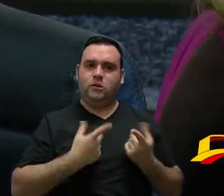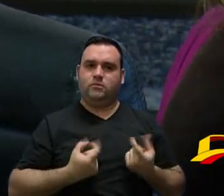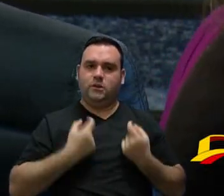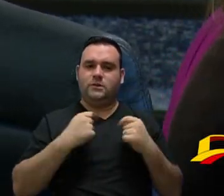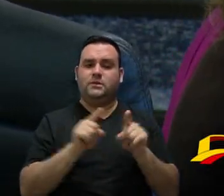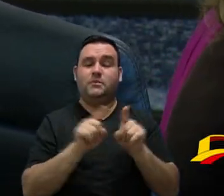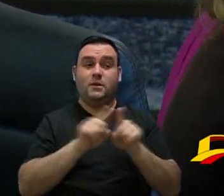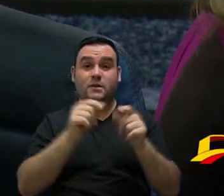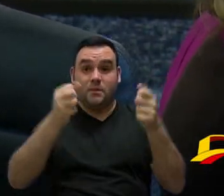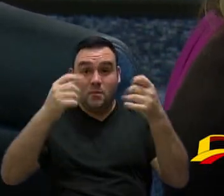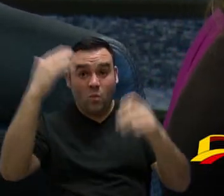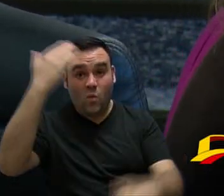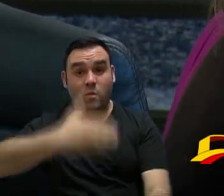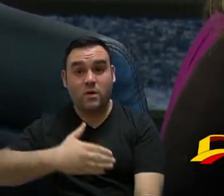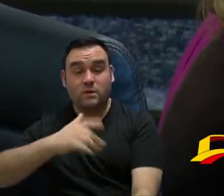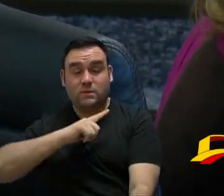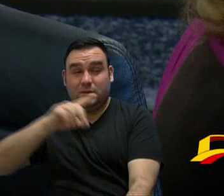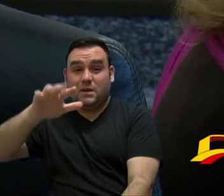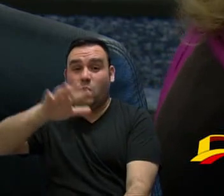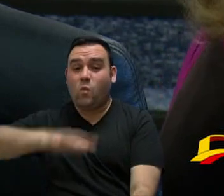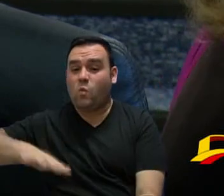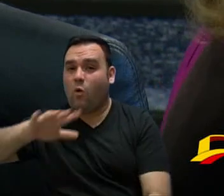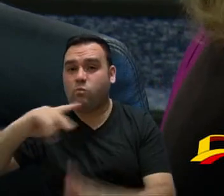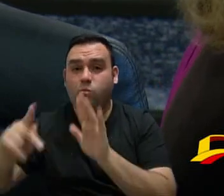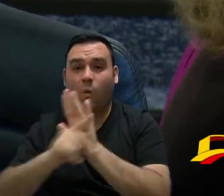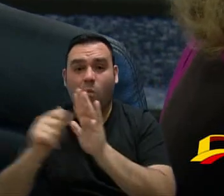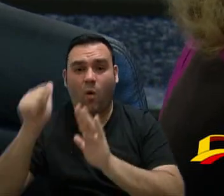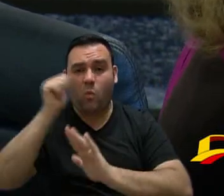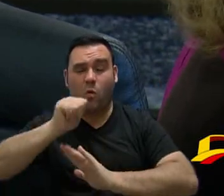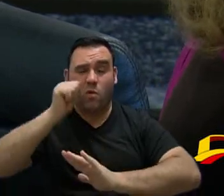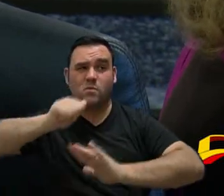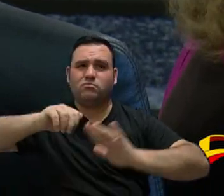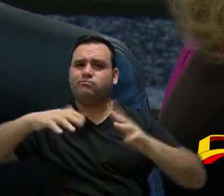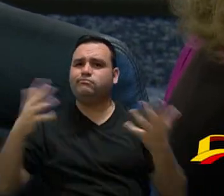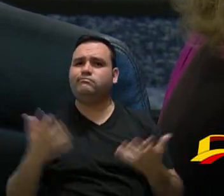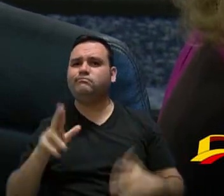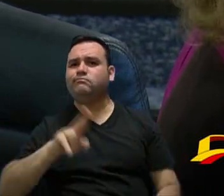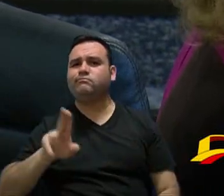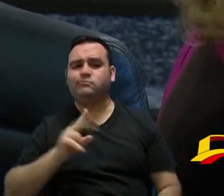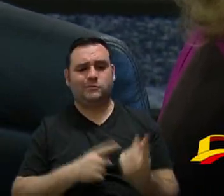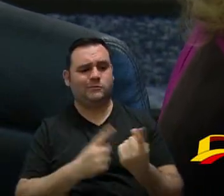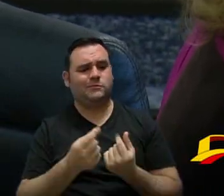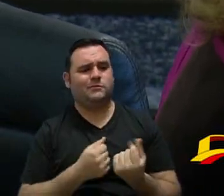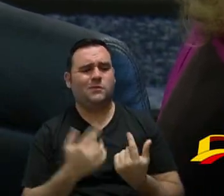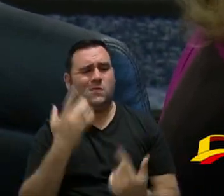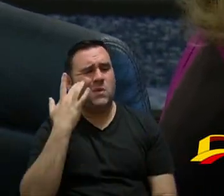seria feito uma aula só para mulher isso utilização dos recursos que saiu